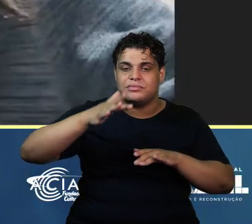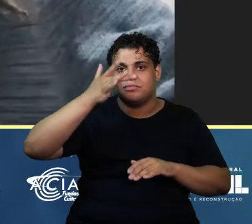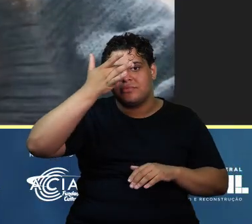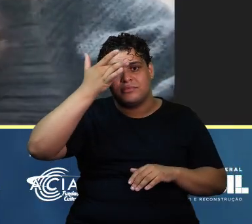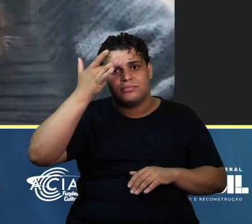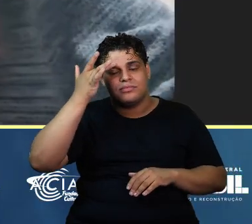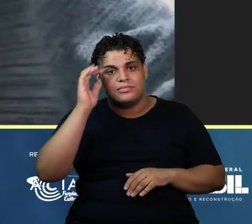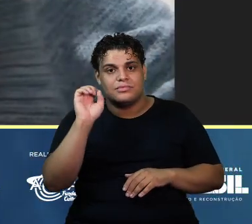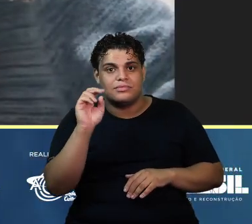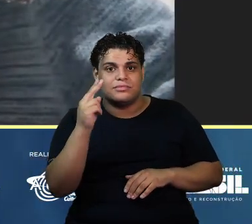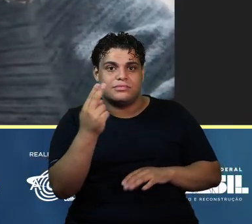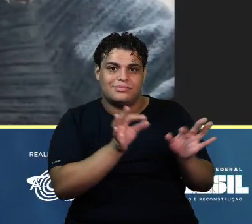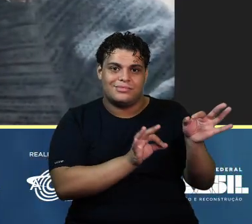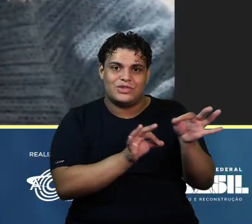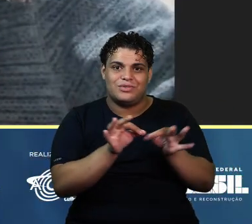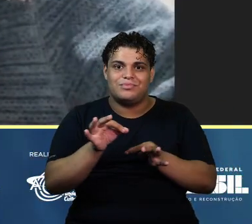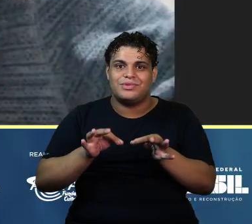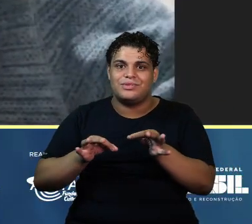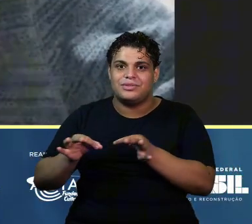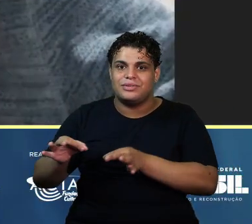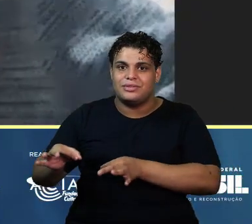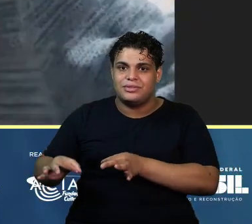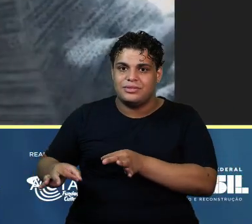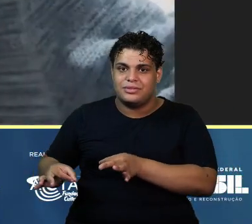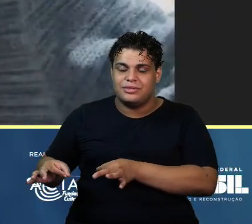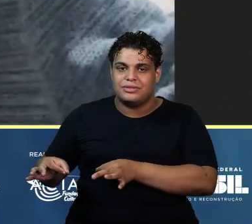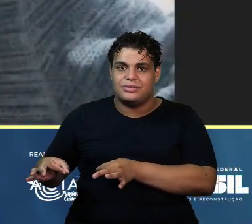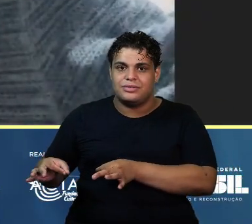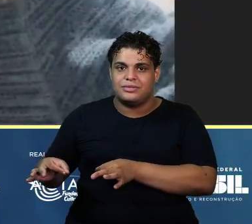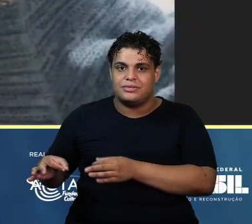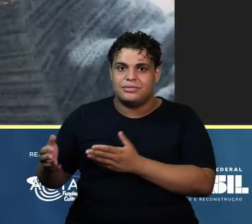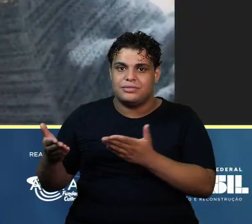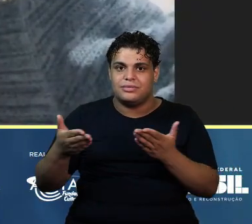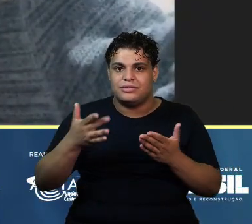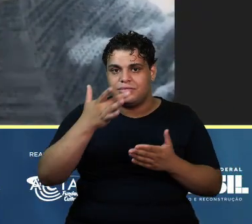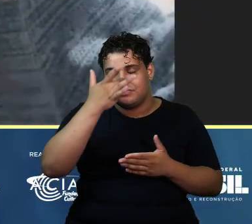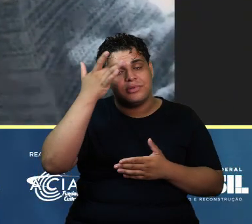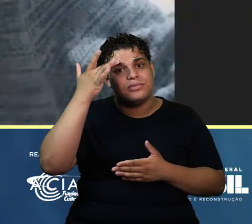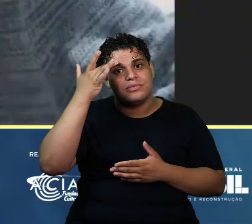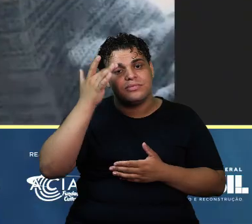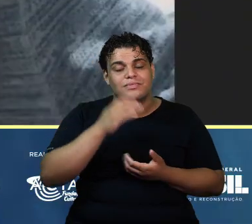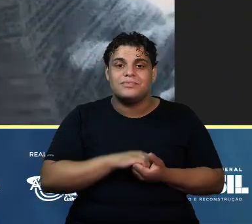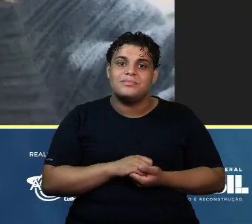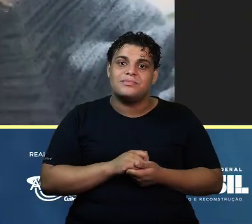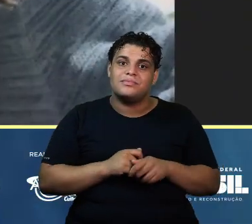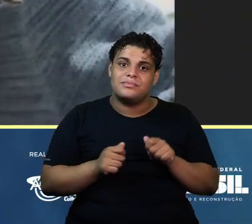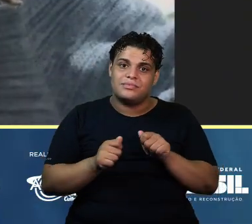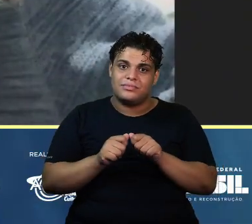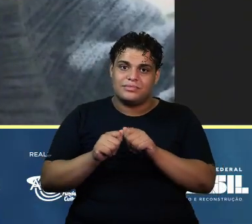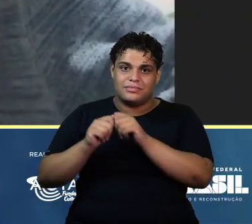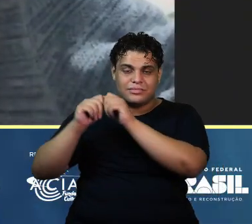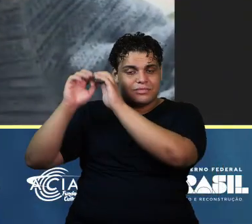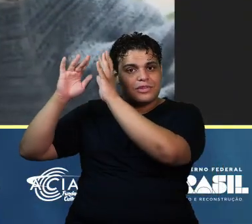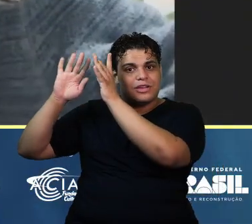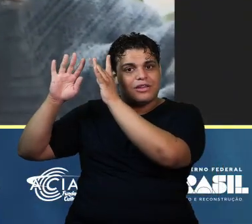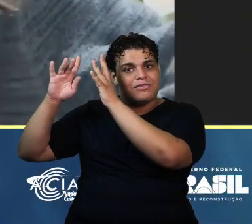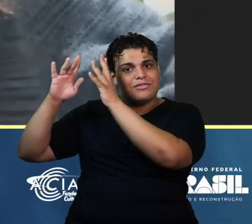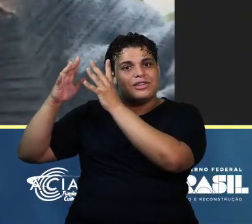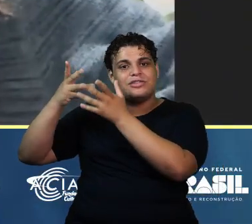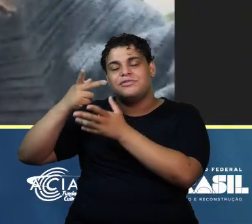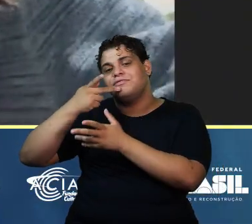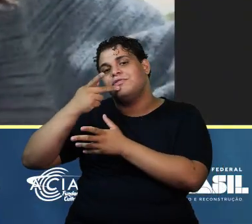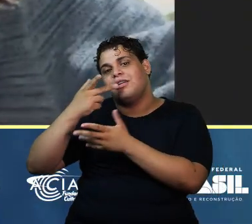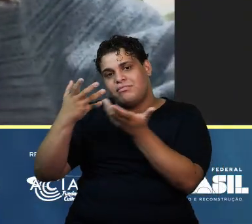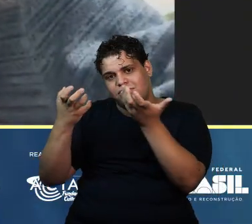pessoa ou seja um projeto que acessou essa pessoa e fez ela refletir e falar: eu quero fazer